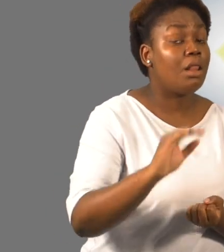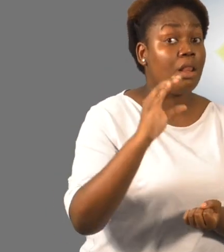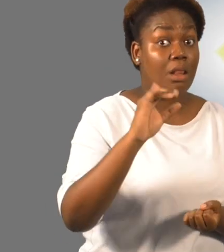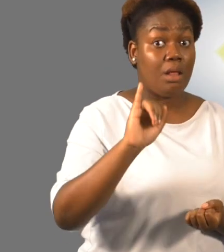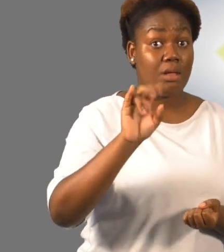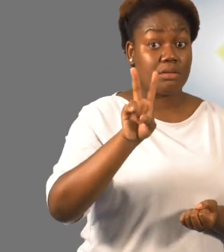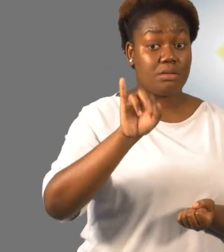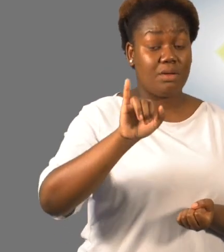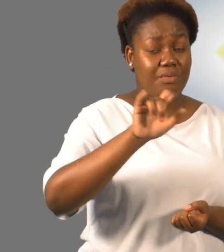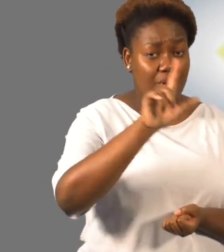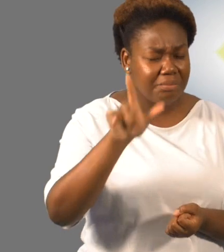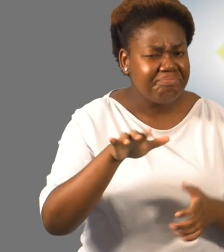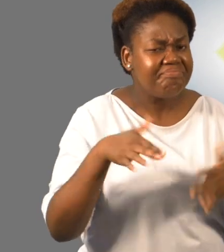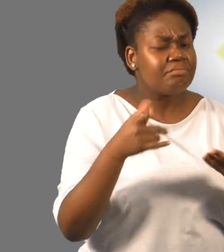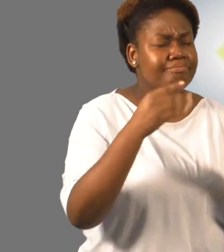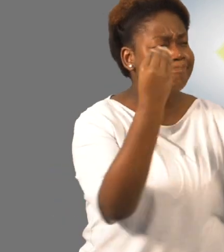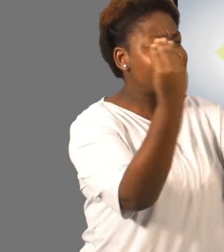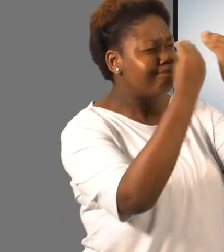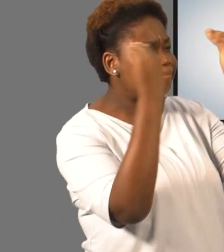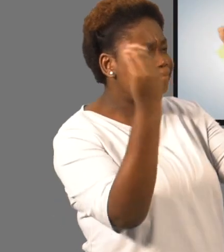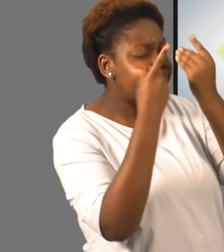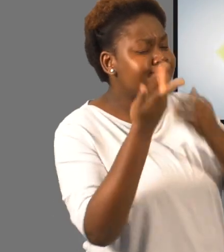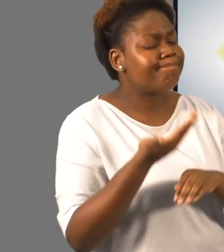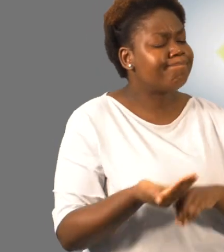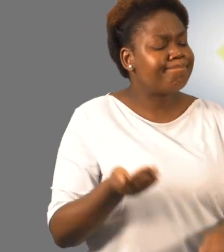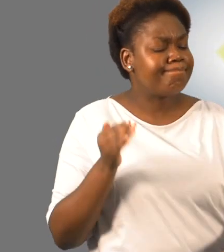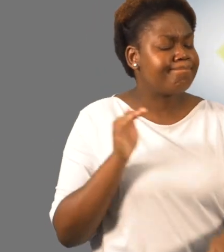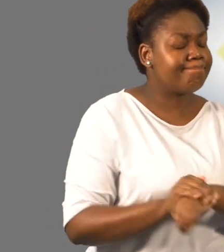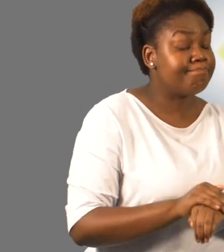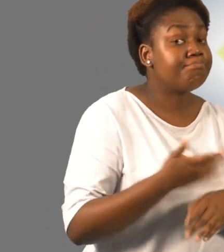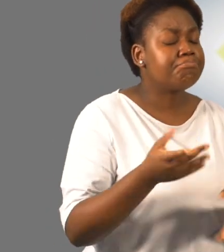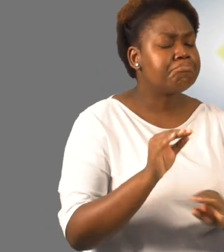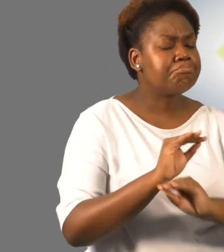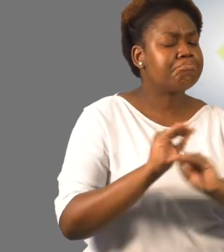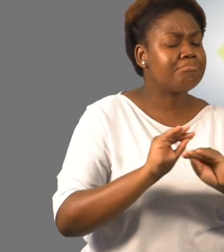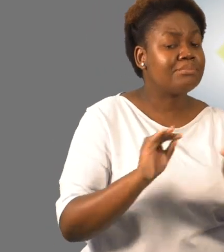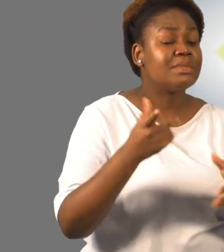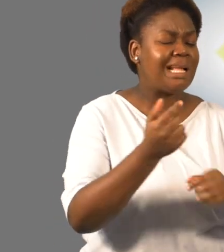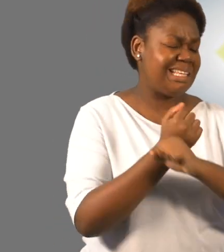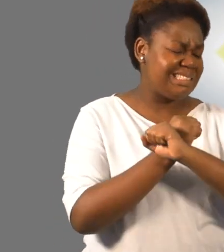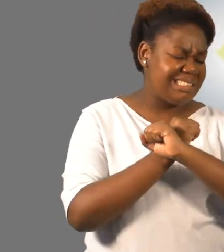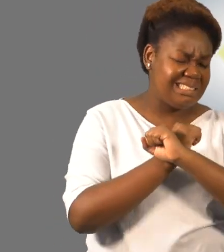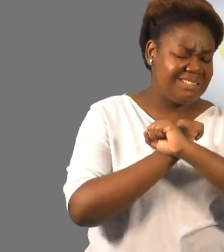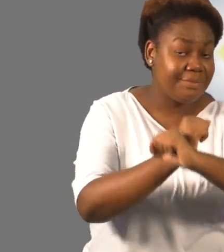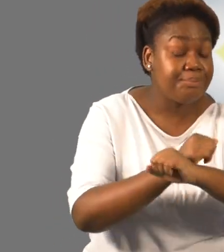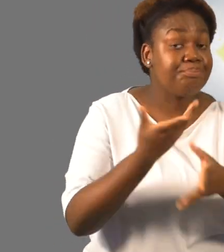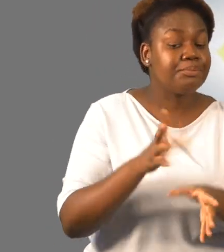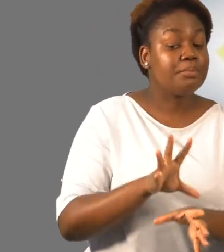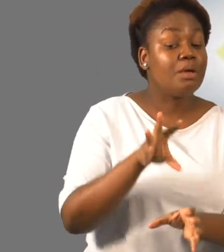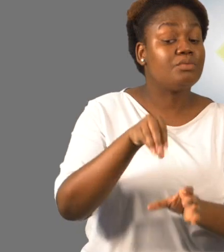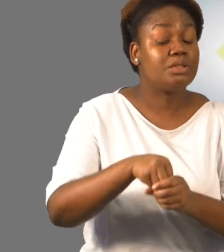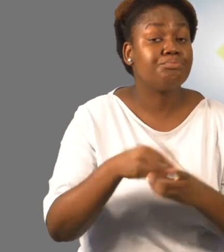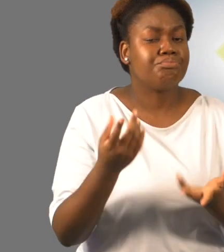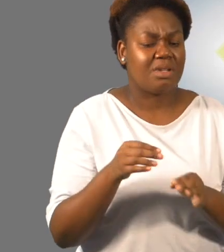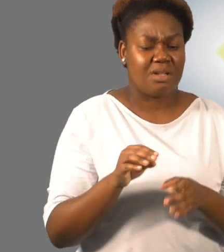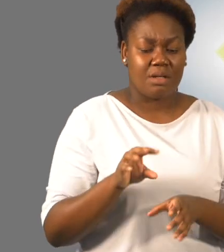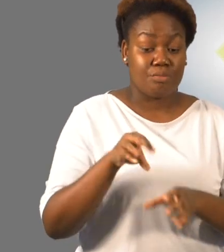Civil defendem que a formação de profissionais de educação deve prever a inclusão de crianças autistas.